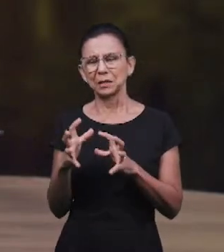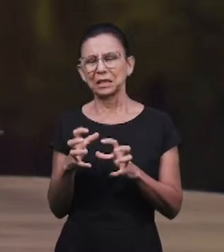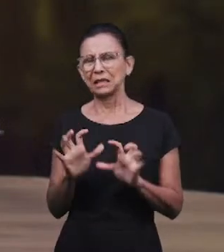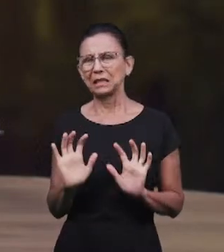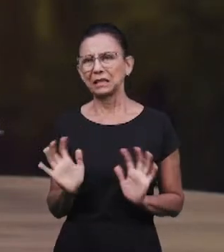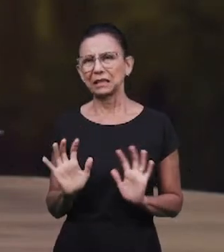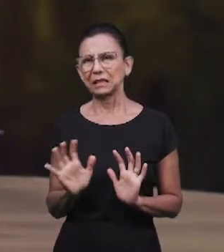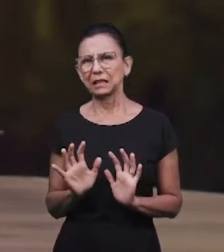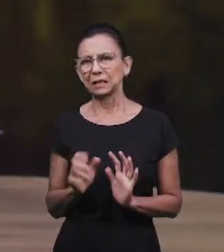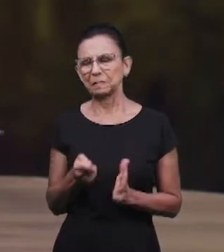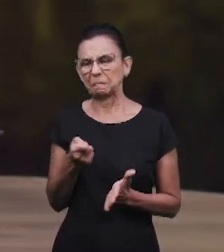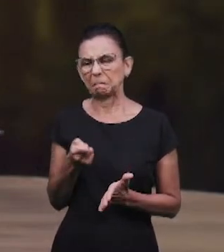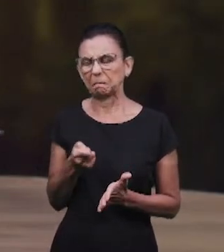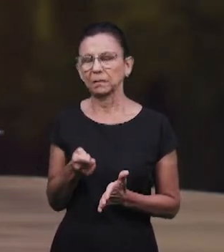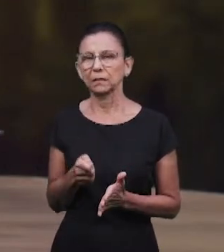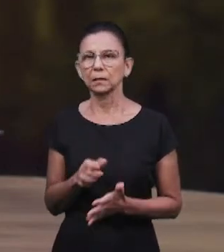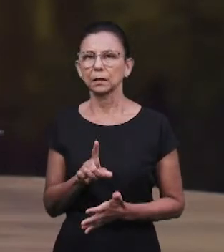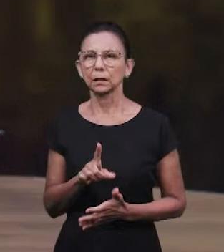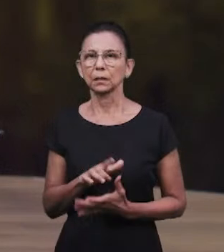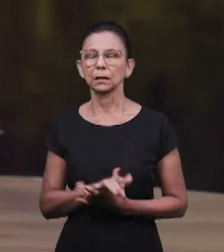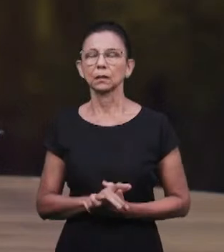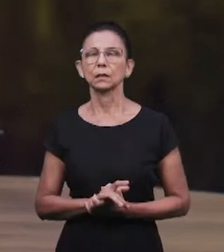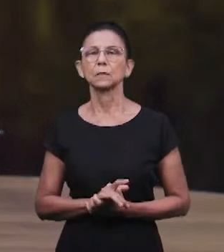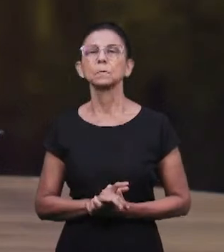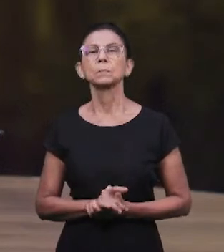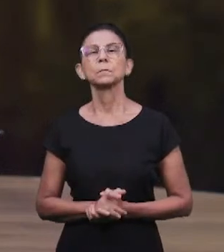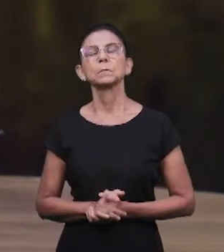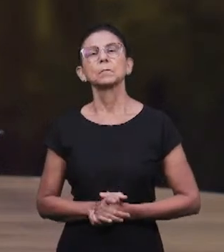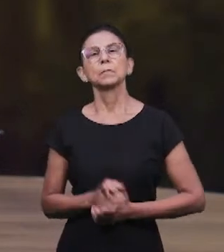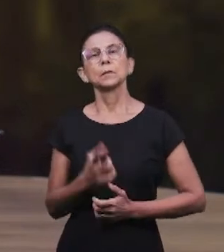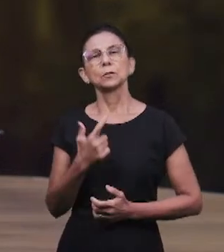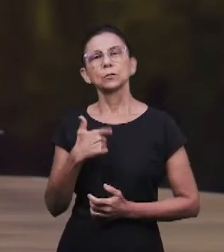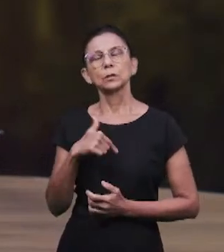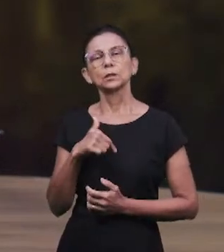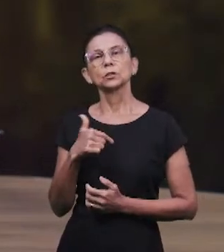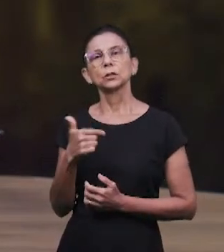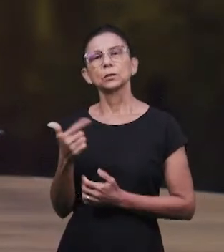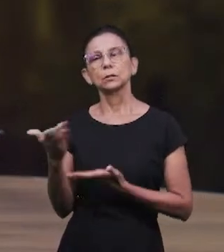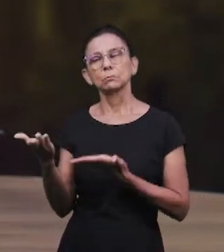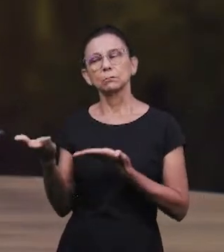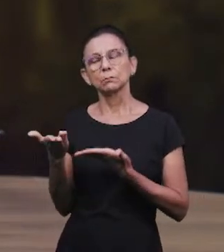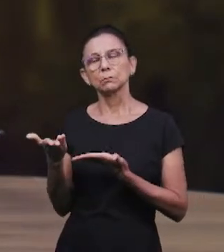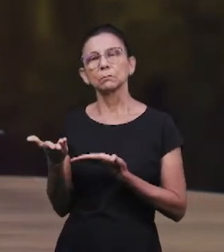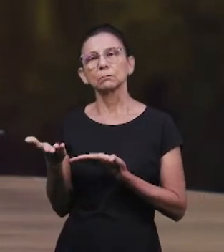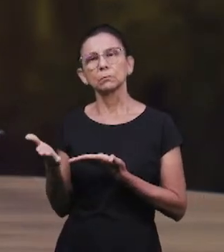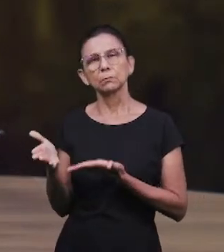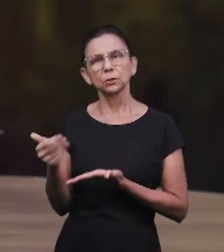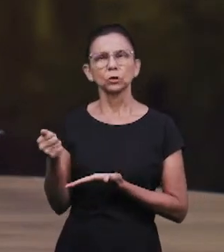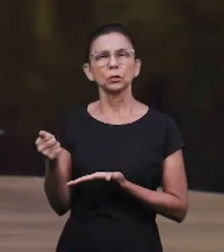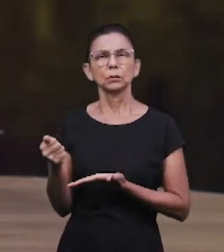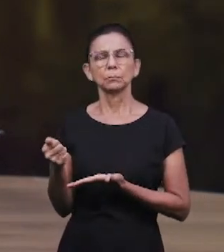querem briga, eles não querem forçados, mas quando a gente vai